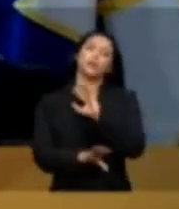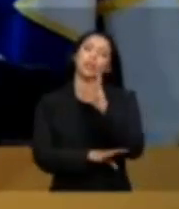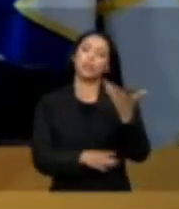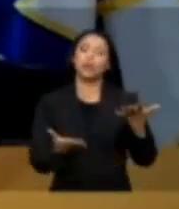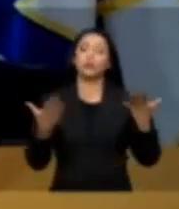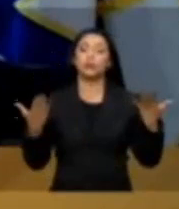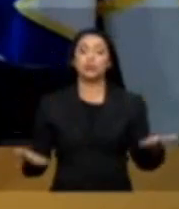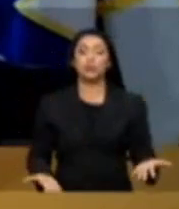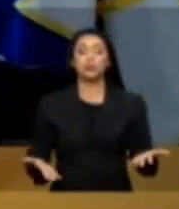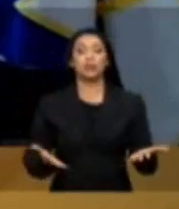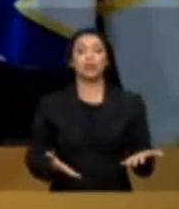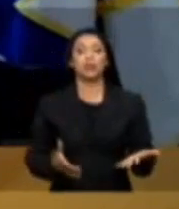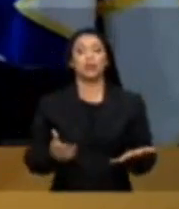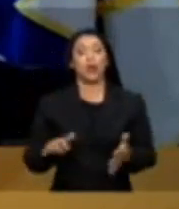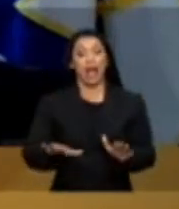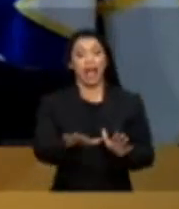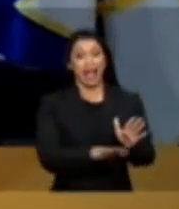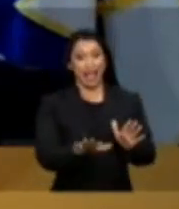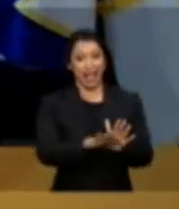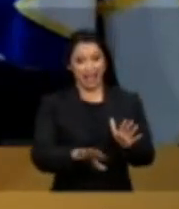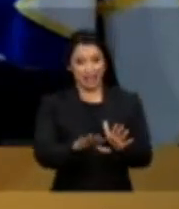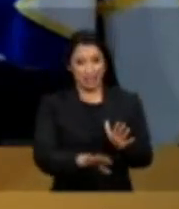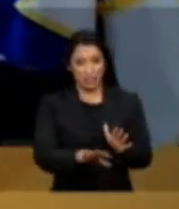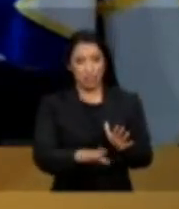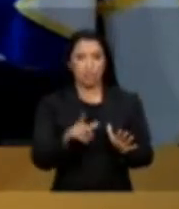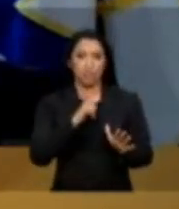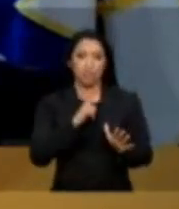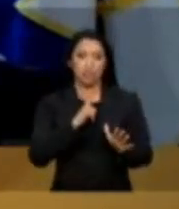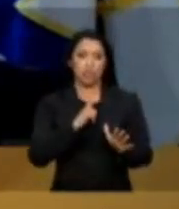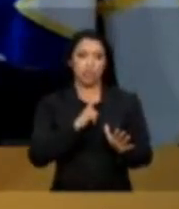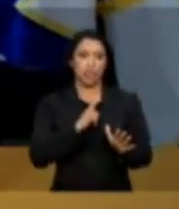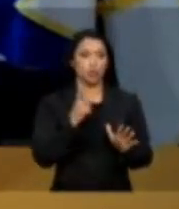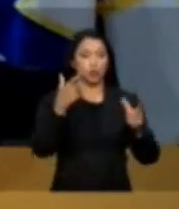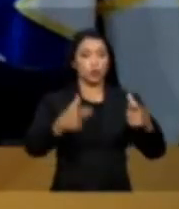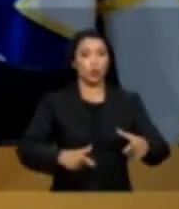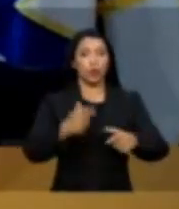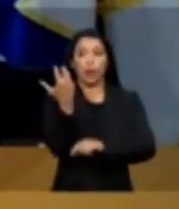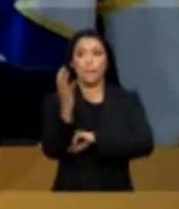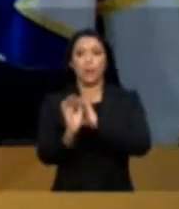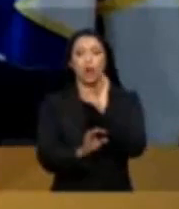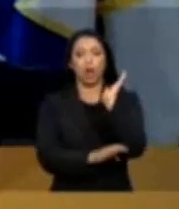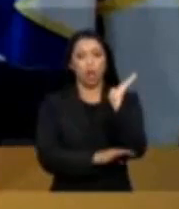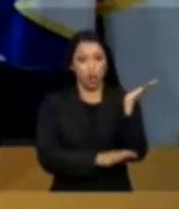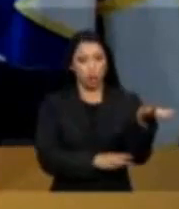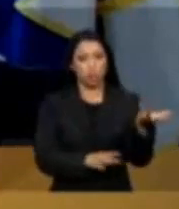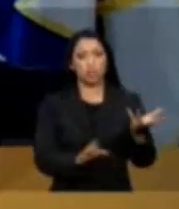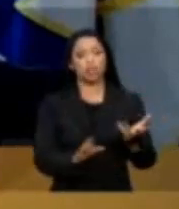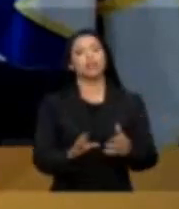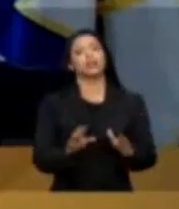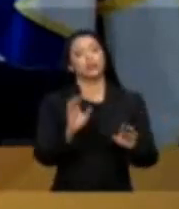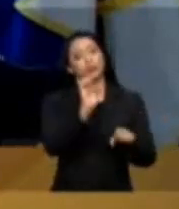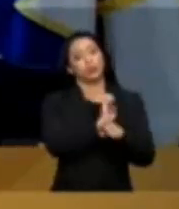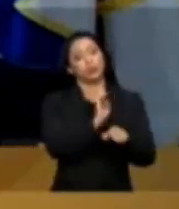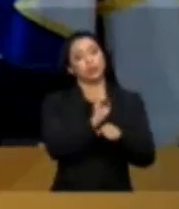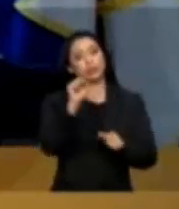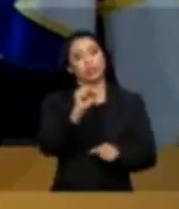a circunstância de a área disputada situar-se na reserva biológica de Sassafrás, no estado de Santa